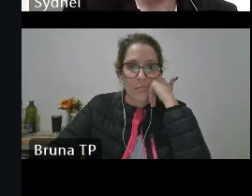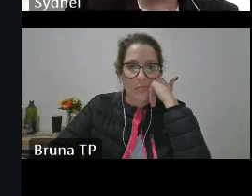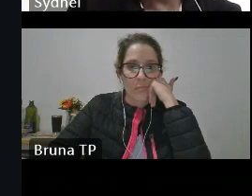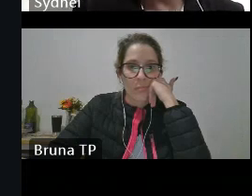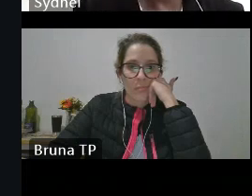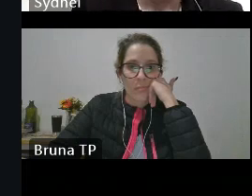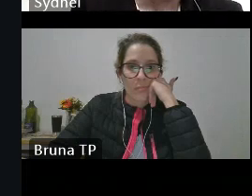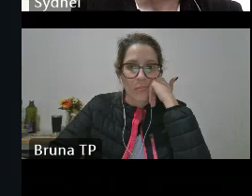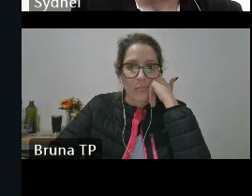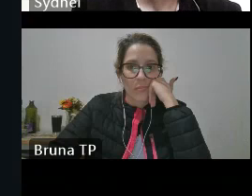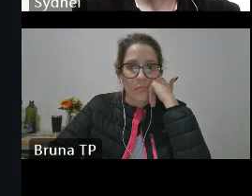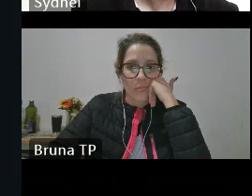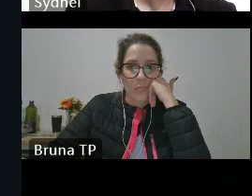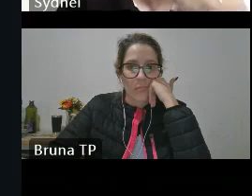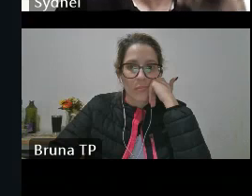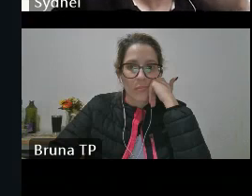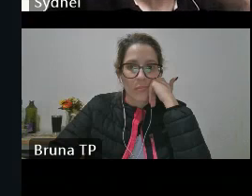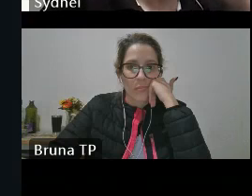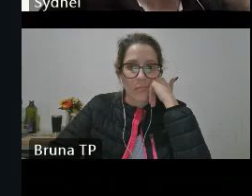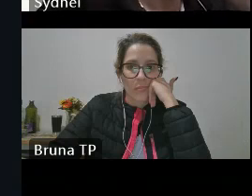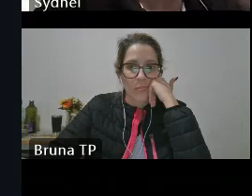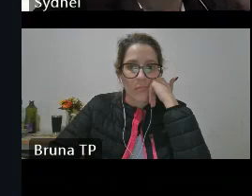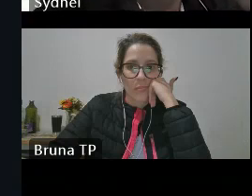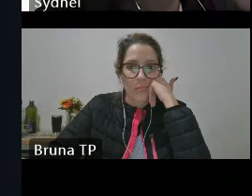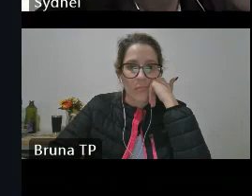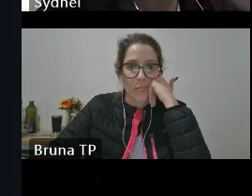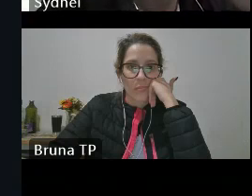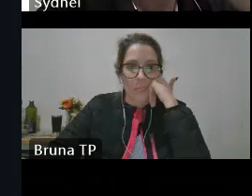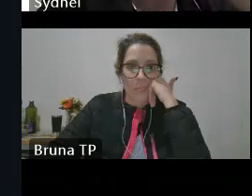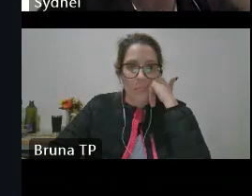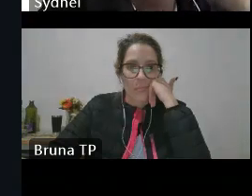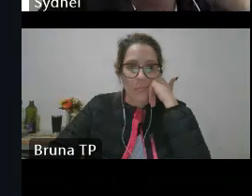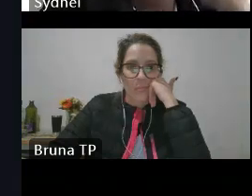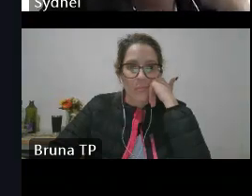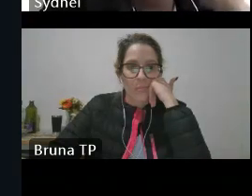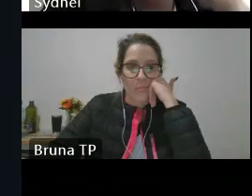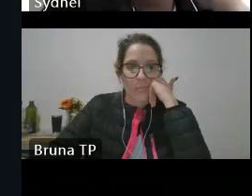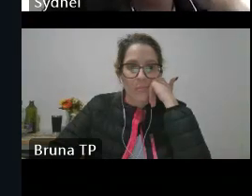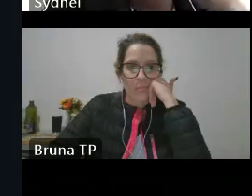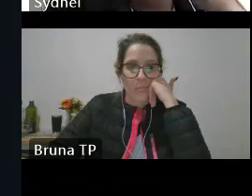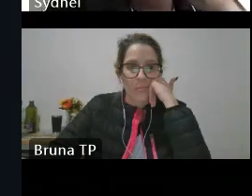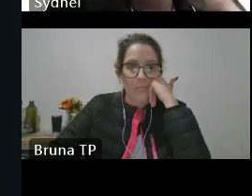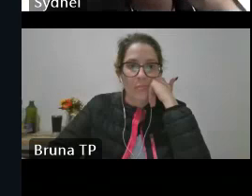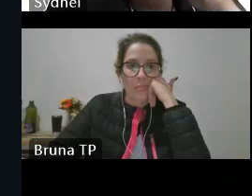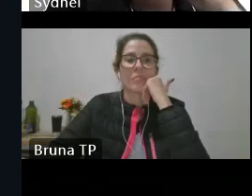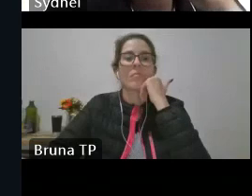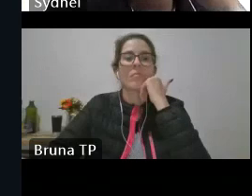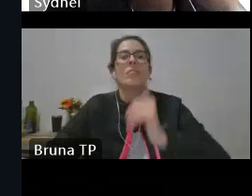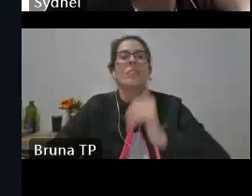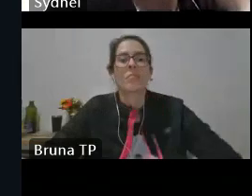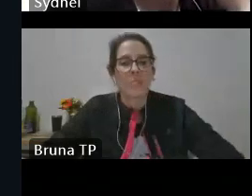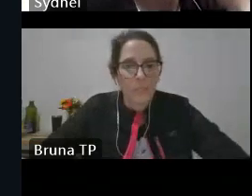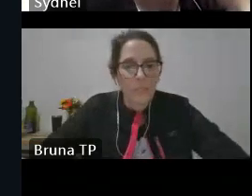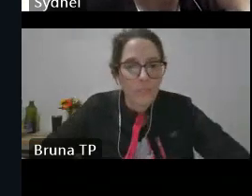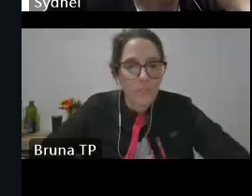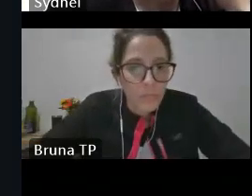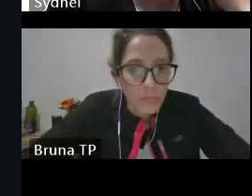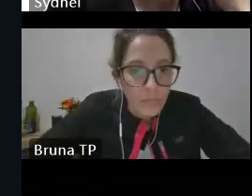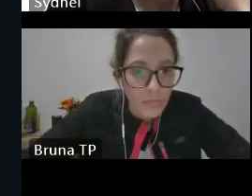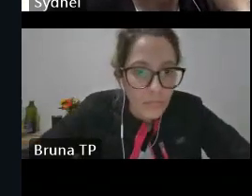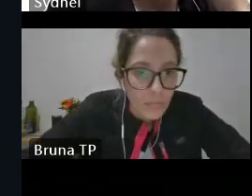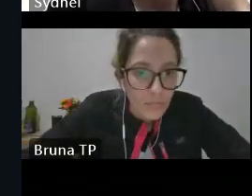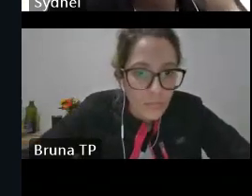foto da internet. Essa foto aqui, vocês podem ver que são todas com a mesma cor da unha. Sim, é